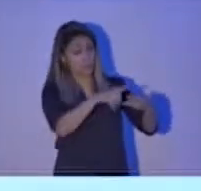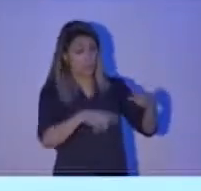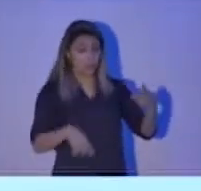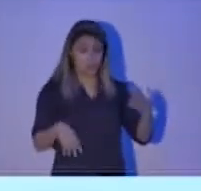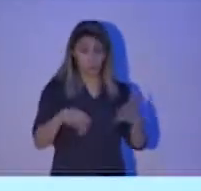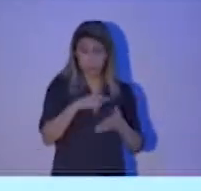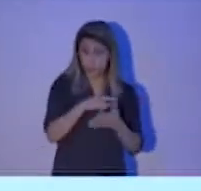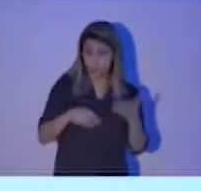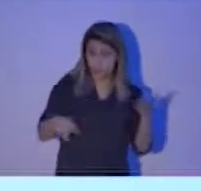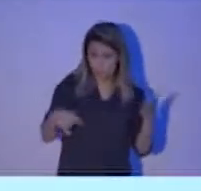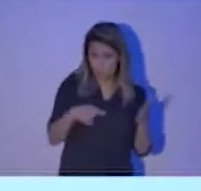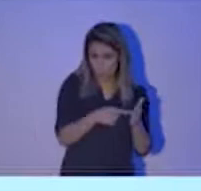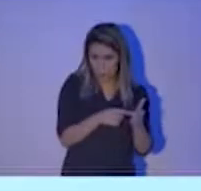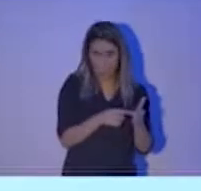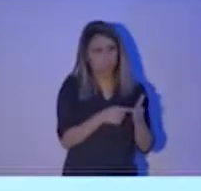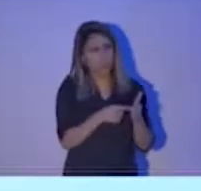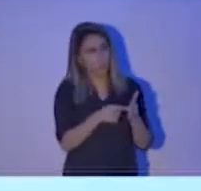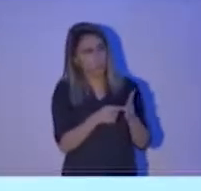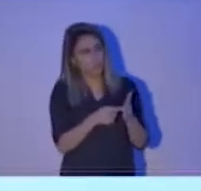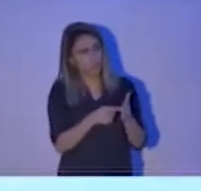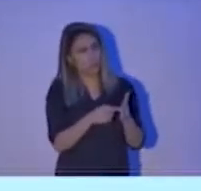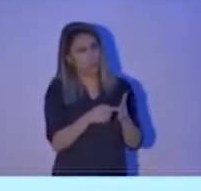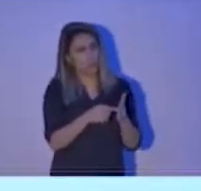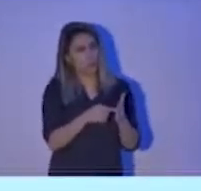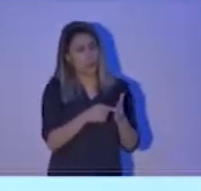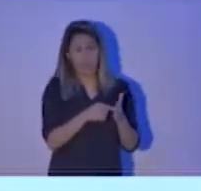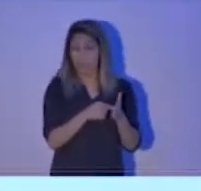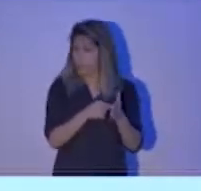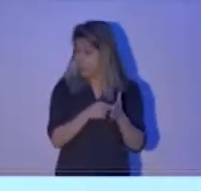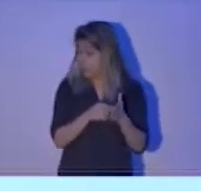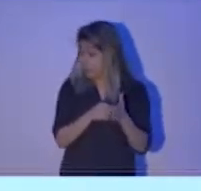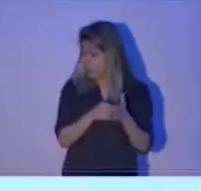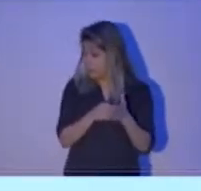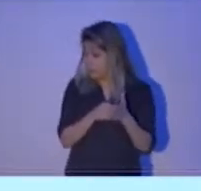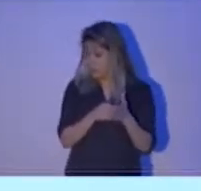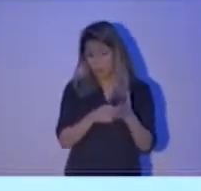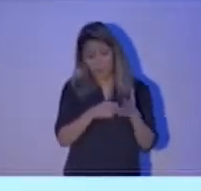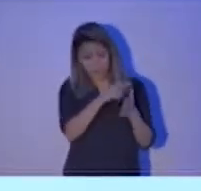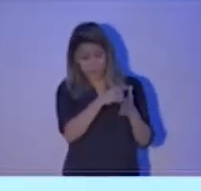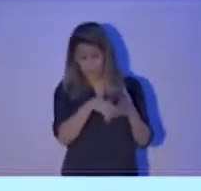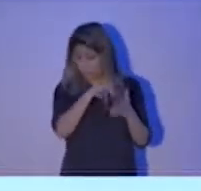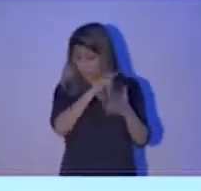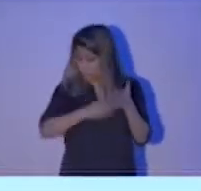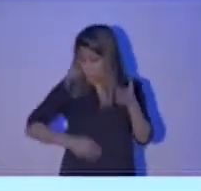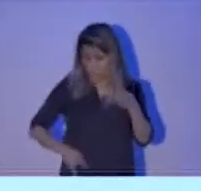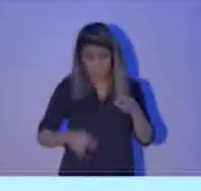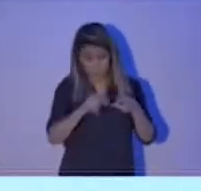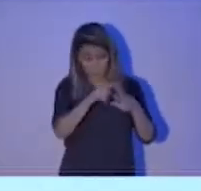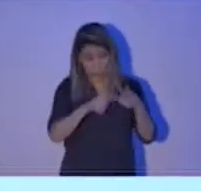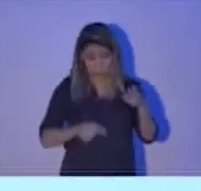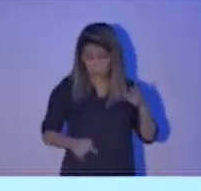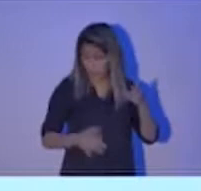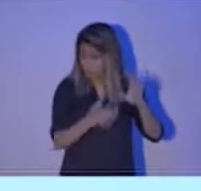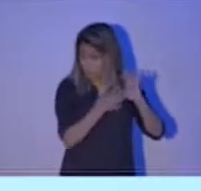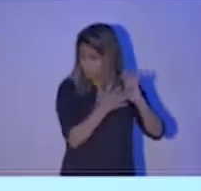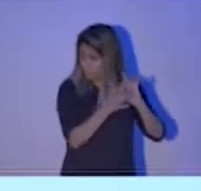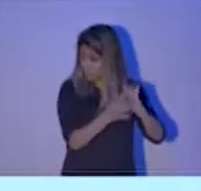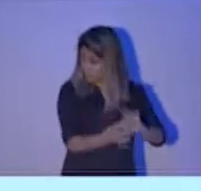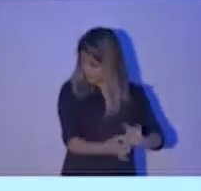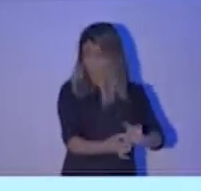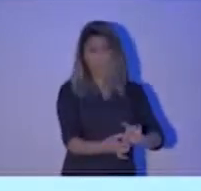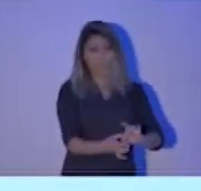eles estão alinhados, secretário Miguel, eles estão alinhados, porque o que hoje o Brasil busca, o que